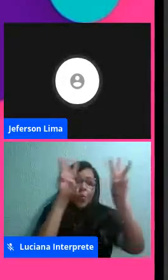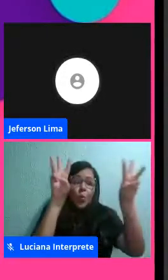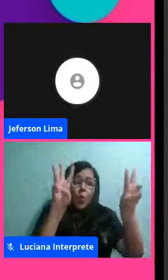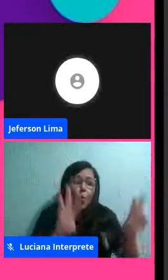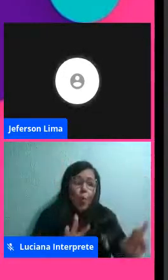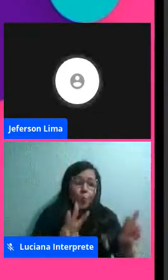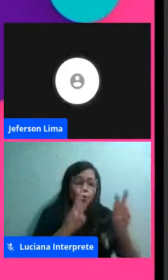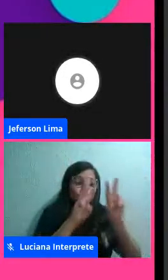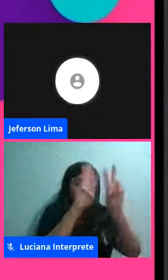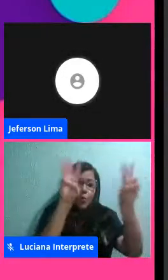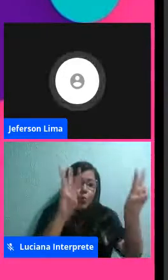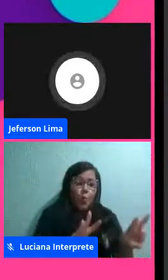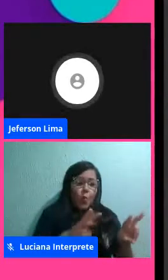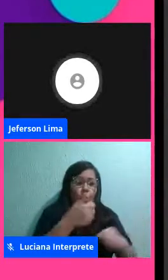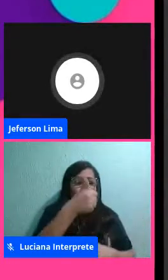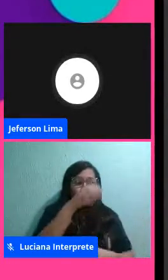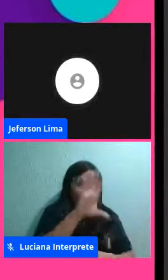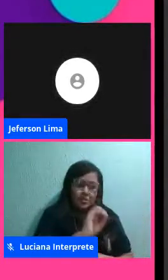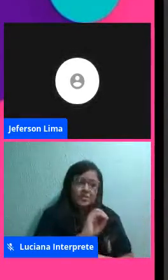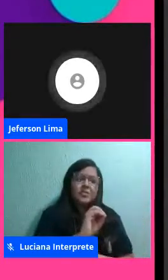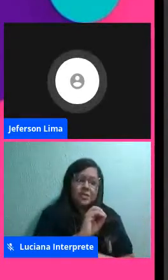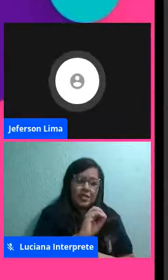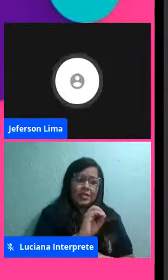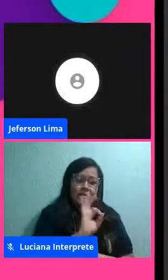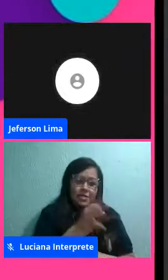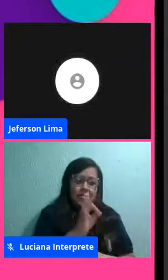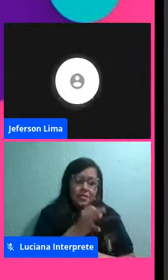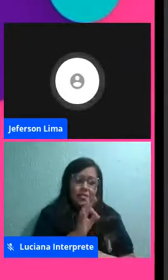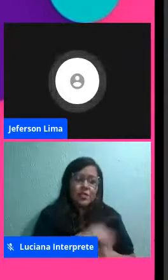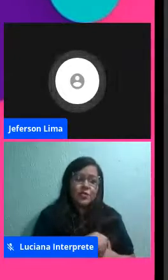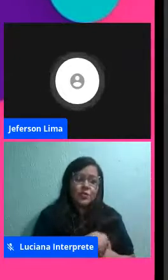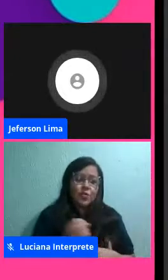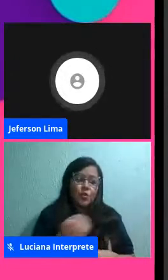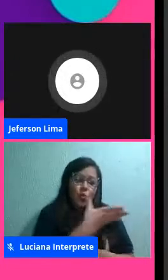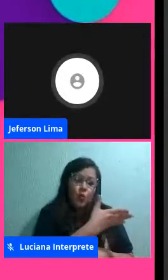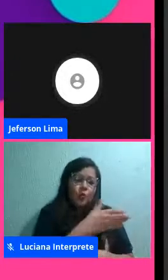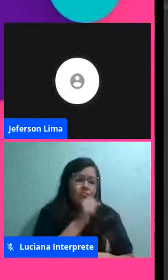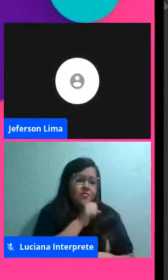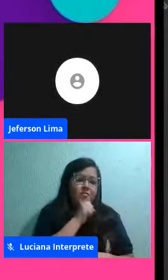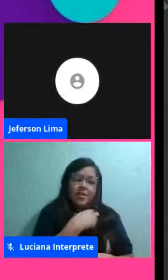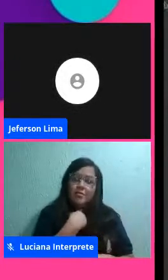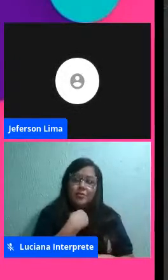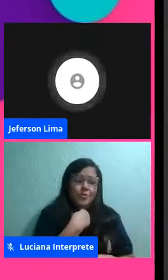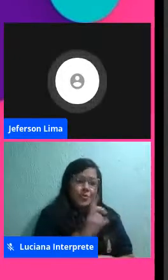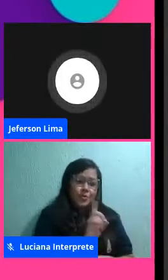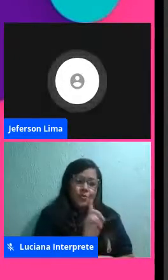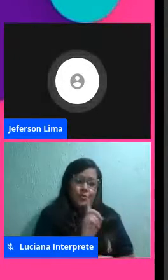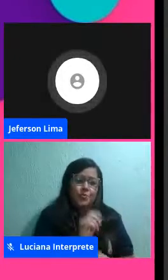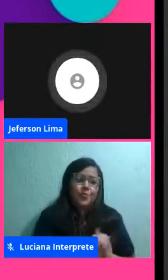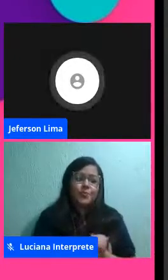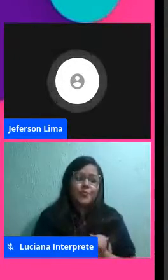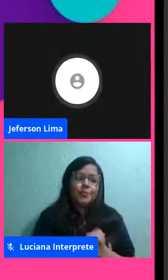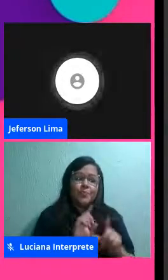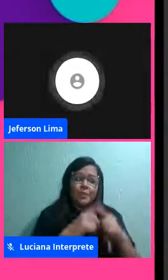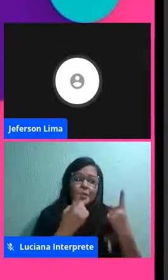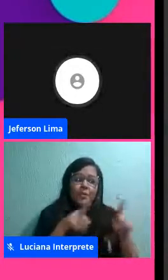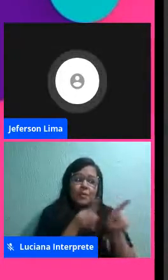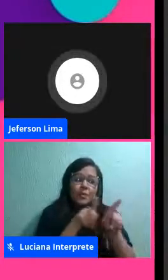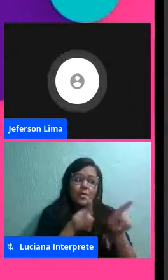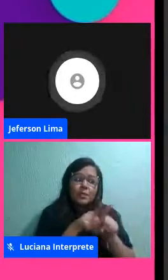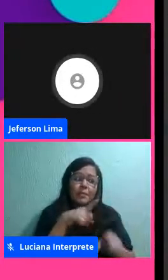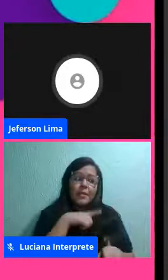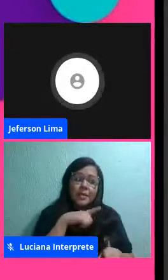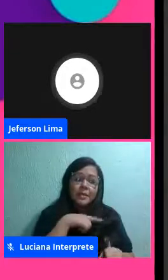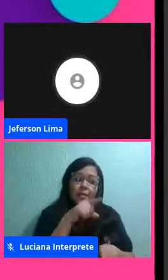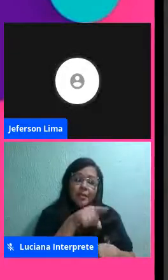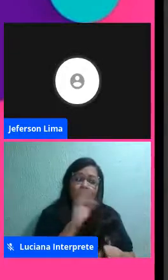probleminha menor aí. Porque vocês podem fazer aquilo lá. E quero ver meu dado raiz. Pronto, olha lá meu dado raiz, ó. A